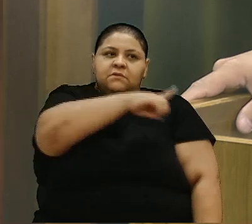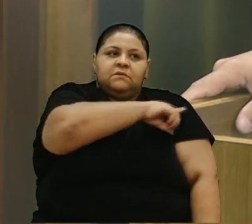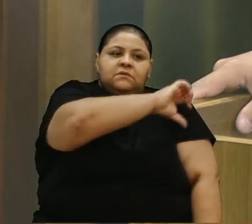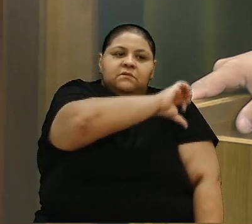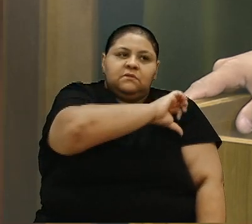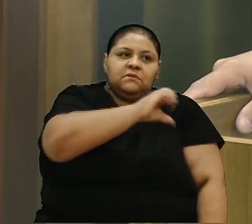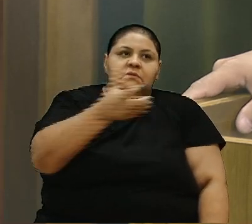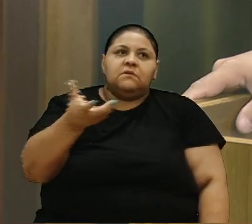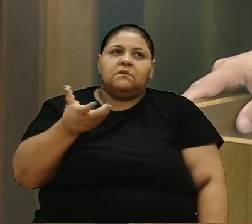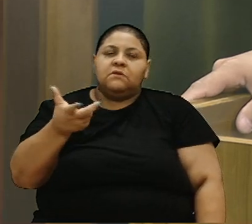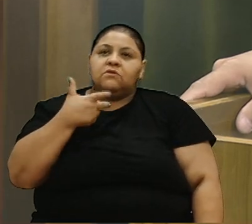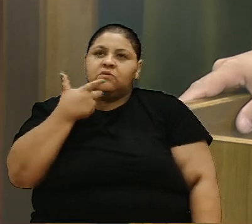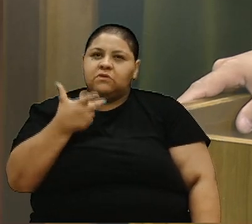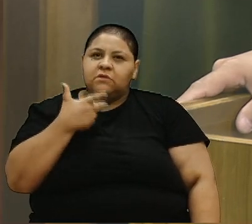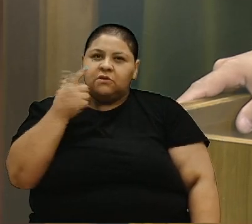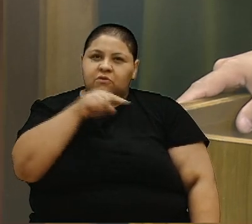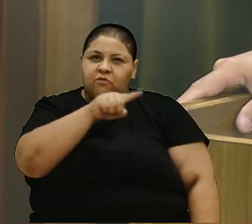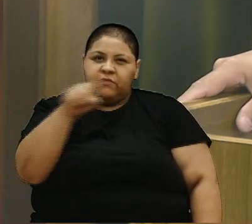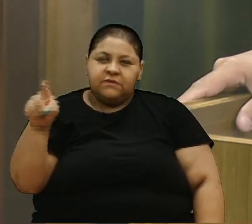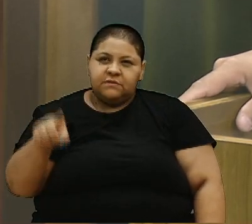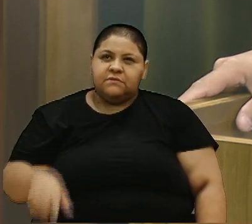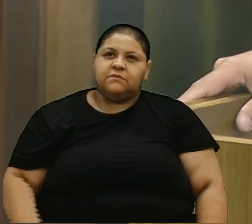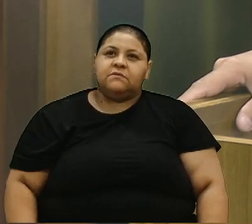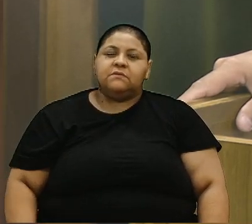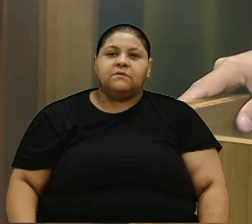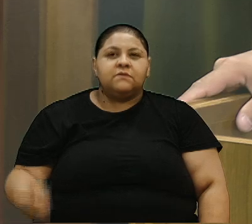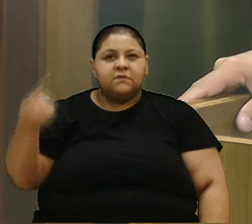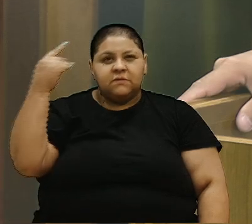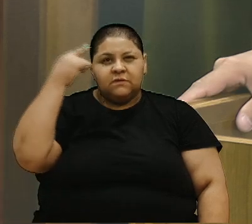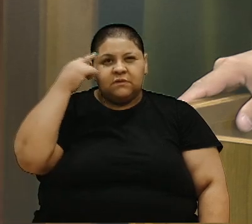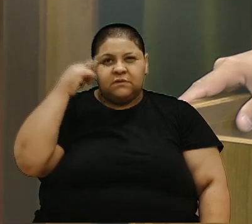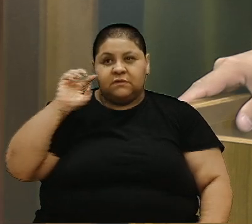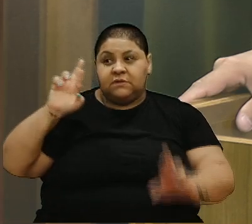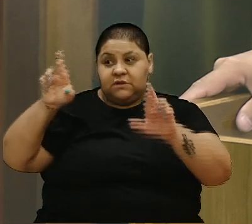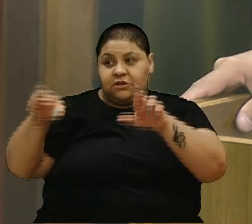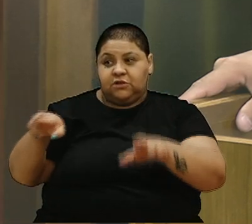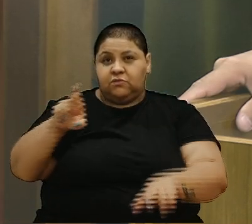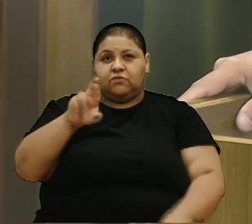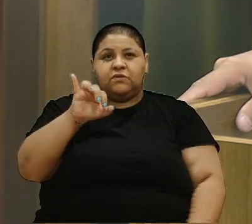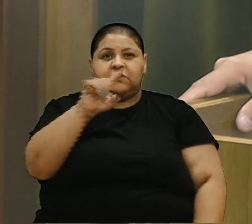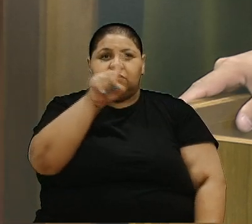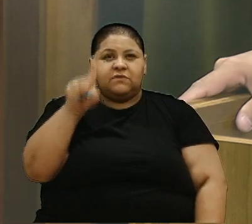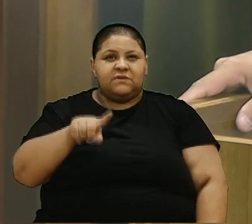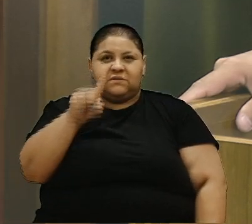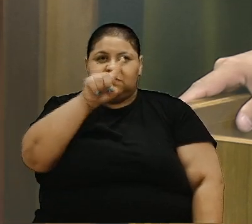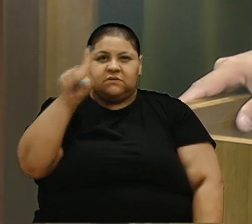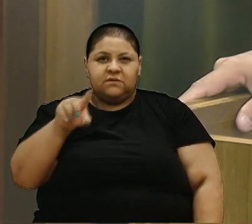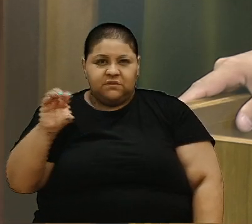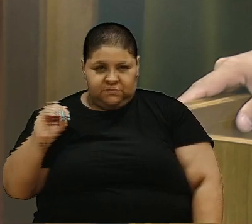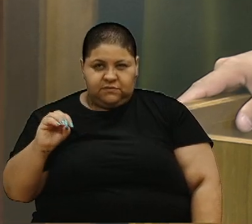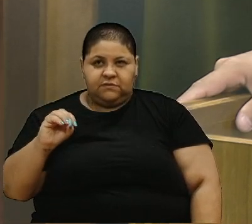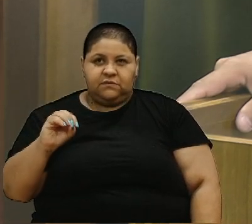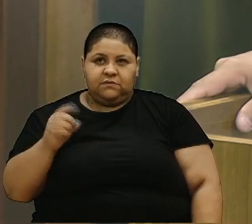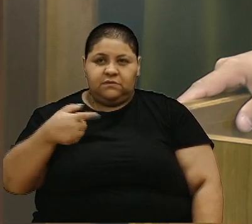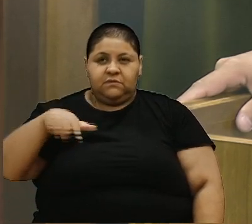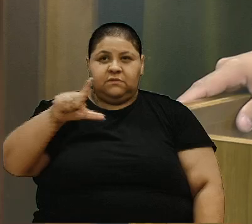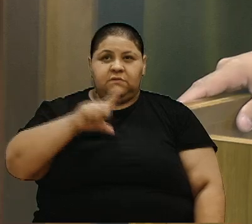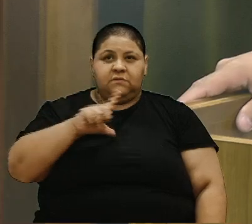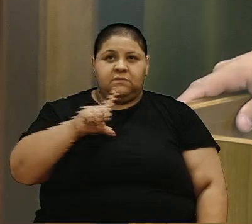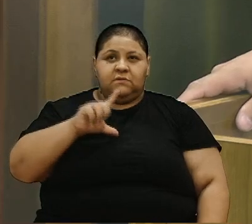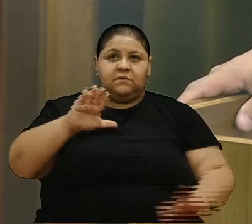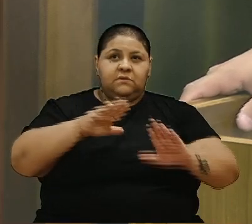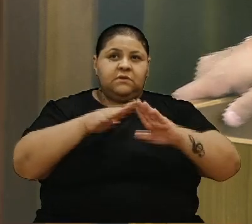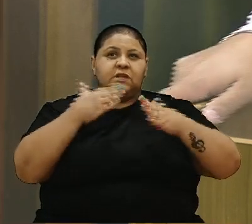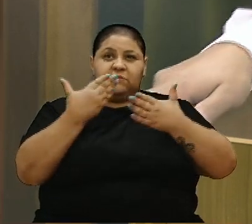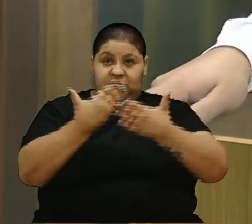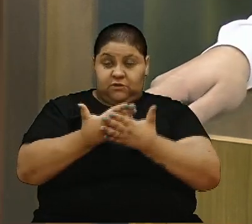quero fazer só um exercício com vocês. Vamos pensar na região do Risso. Na região do Risso. Lá na região do Risso nós temos, então, a Escola do